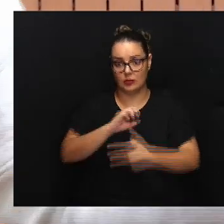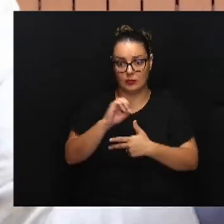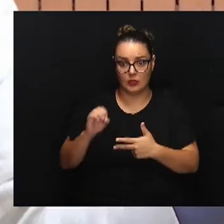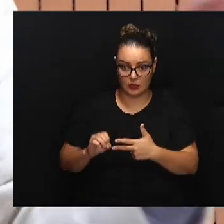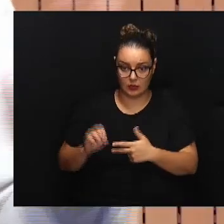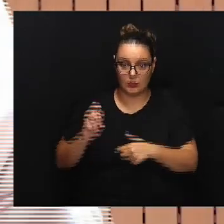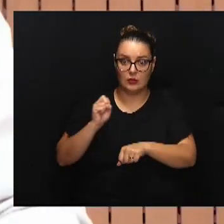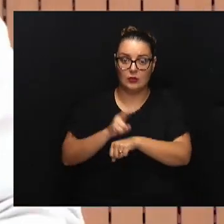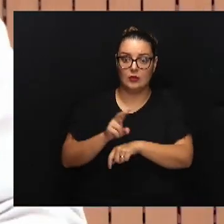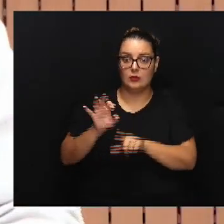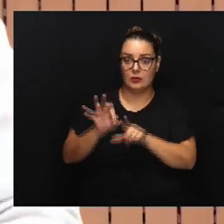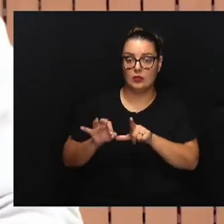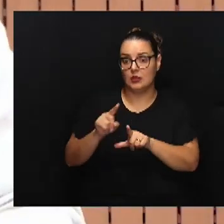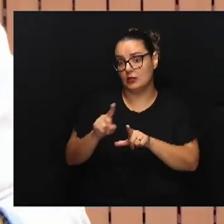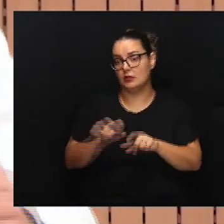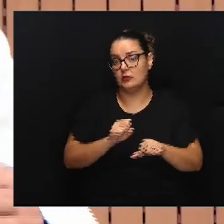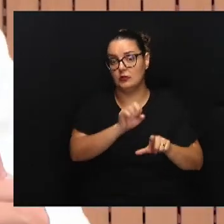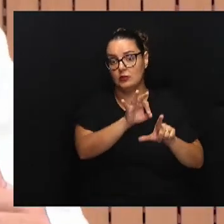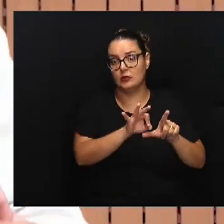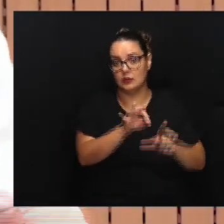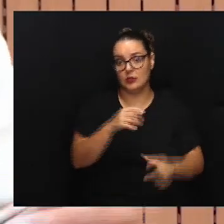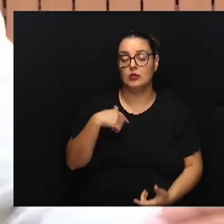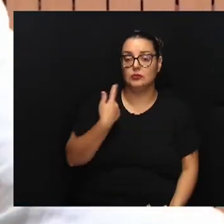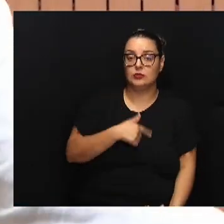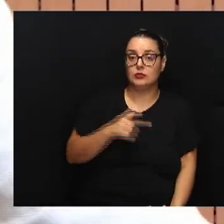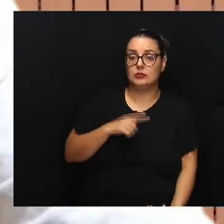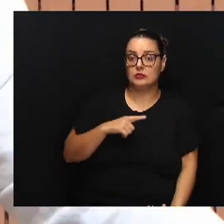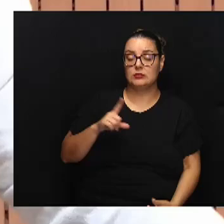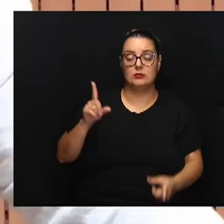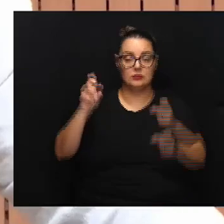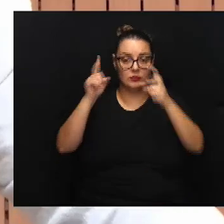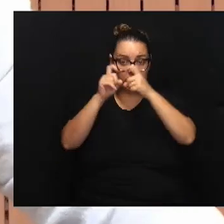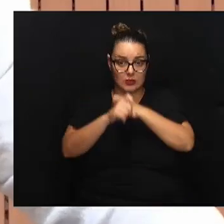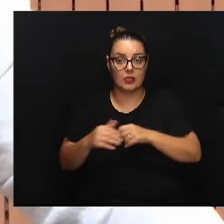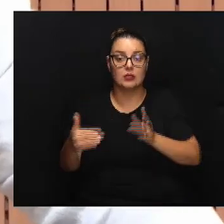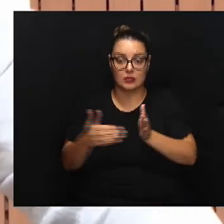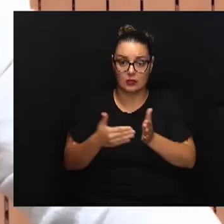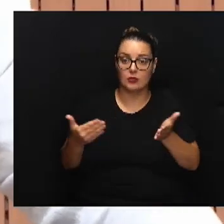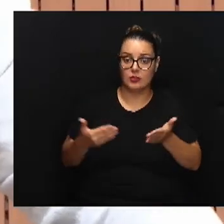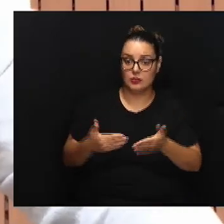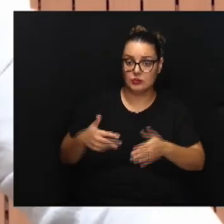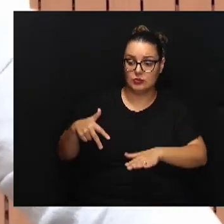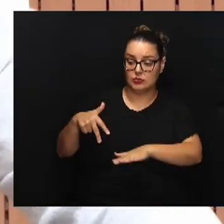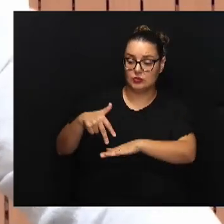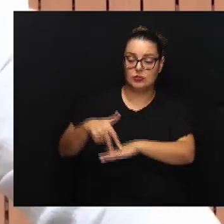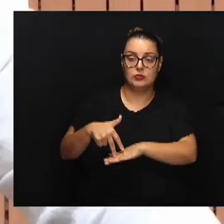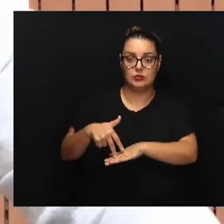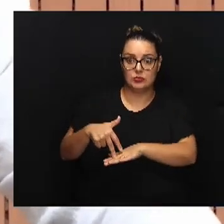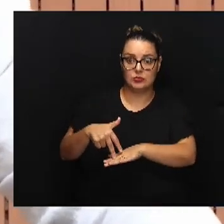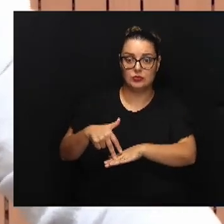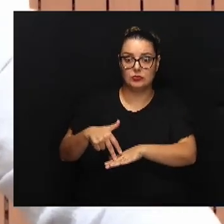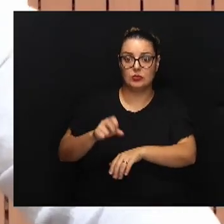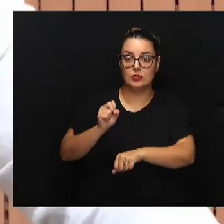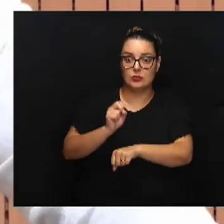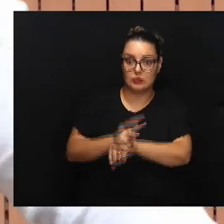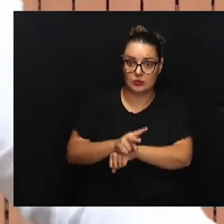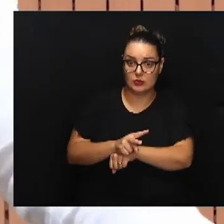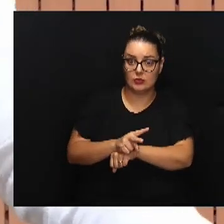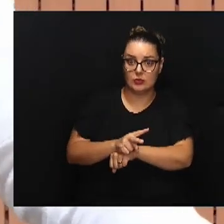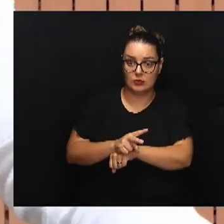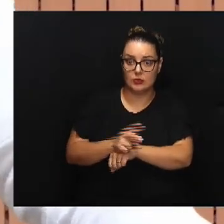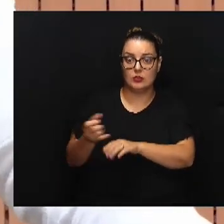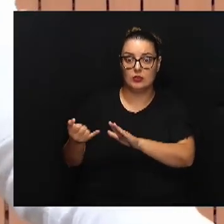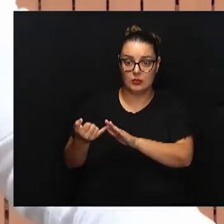reservadas para cotistas e não cotistas, né? Nós temos uma dificuldade ainda hoje, né, de ocupação de vagas, mesmo destinadas